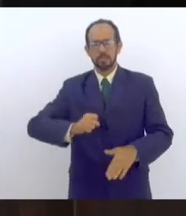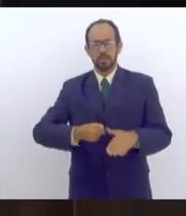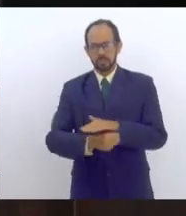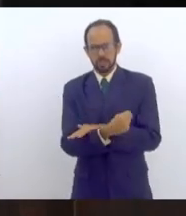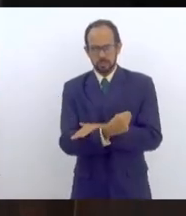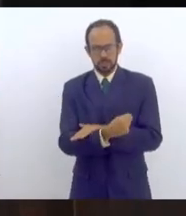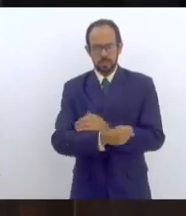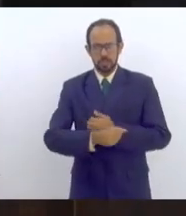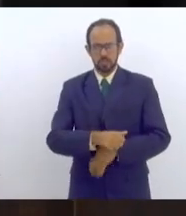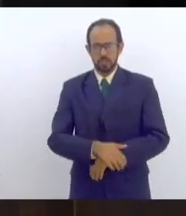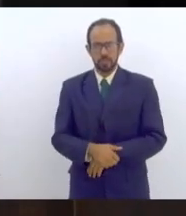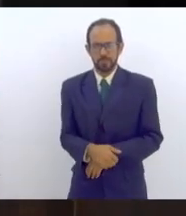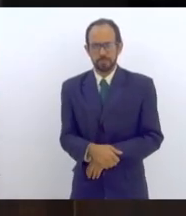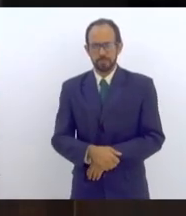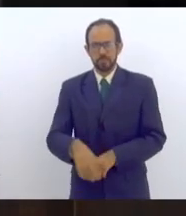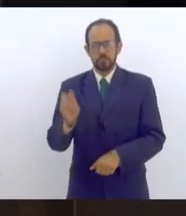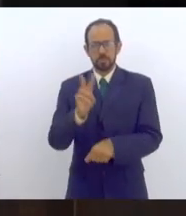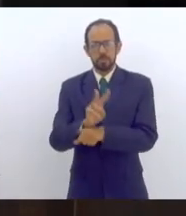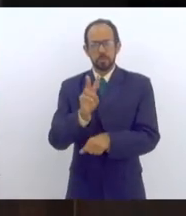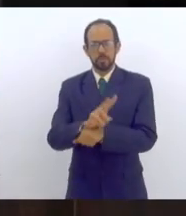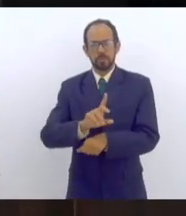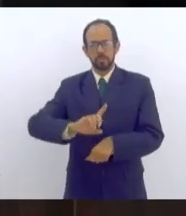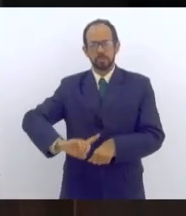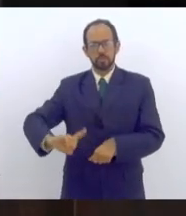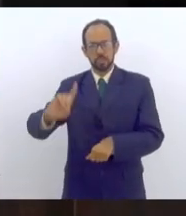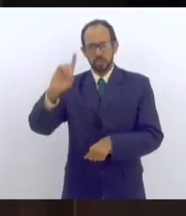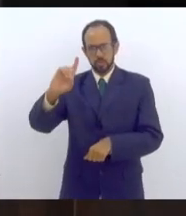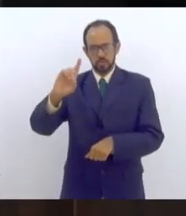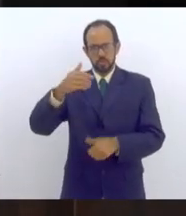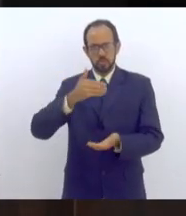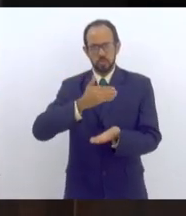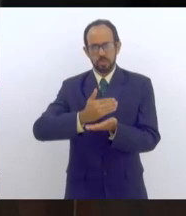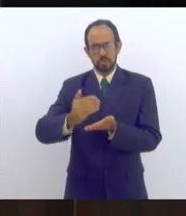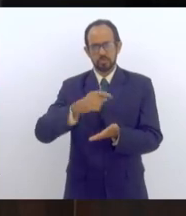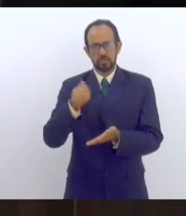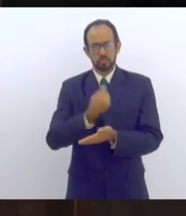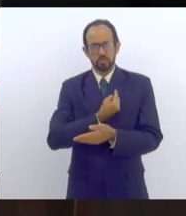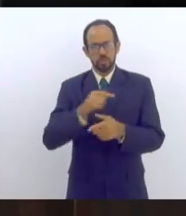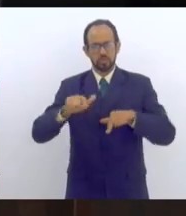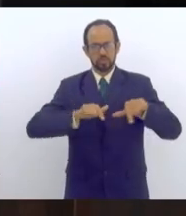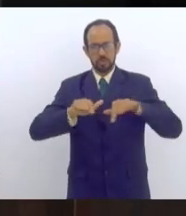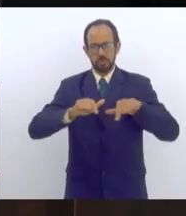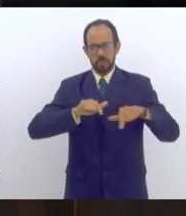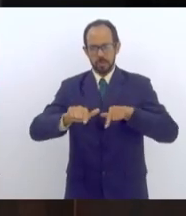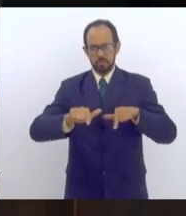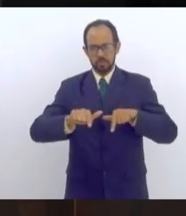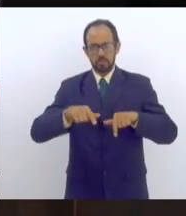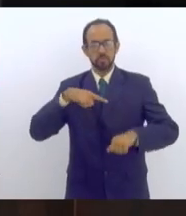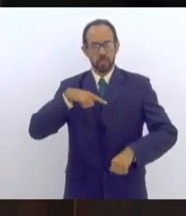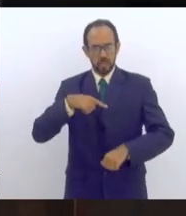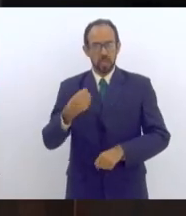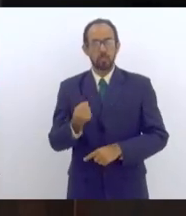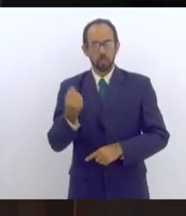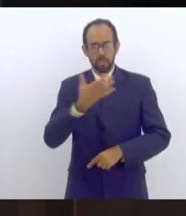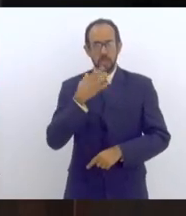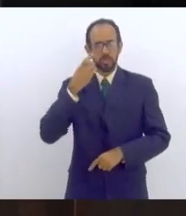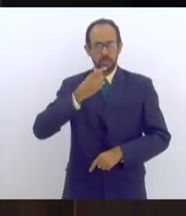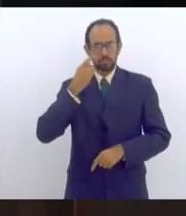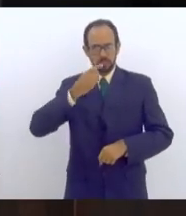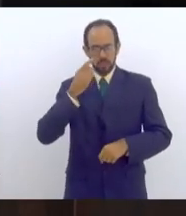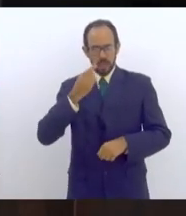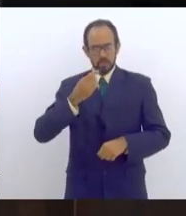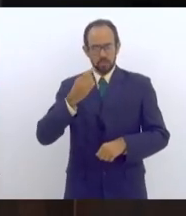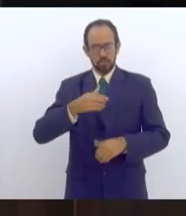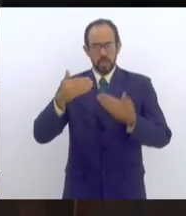legislatura. Sob a proteção de Deus, iniciamos nossos trabalhos. Havendo número legal, está